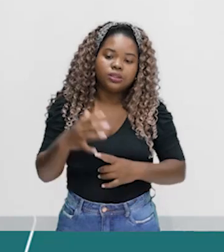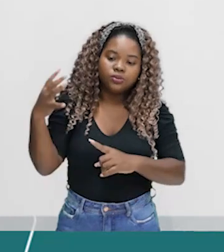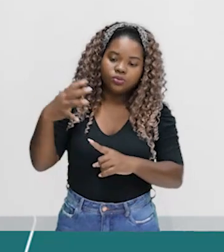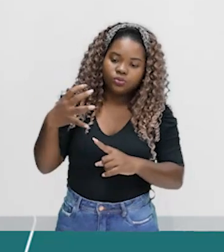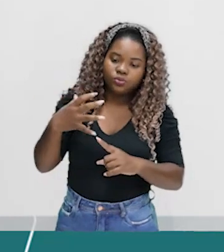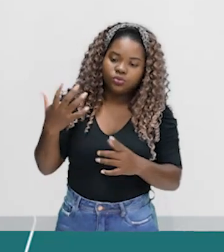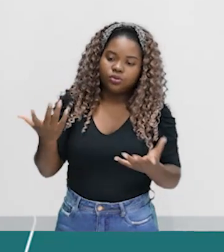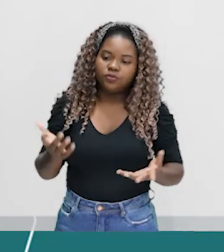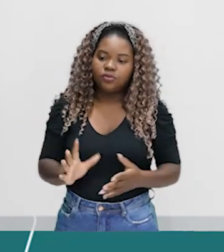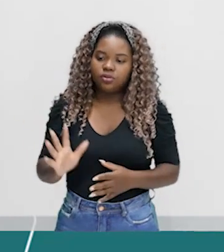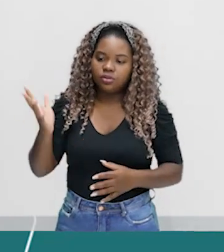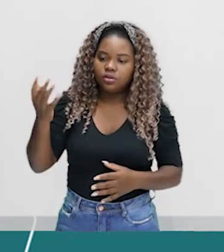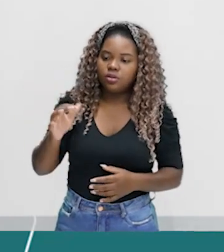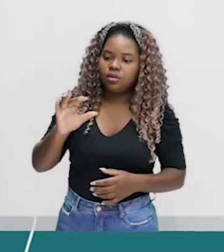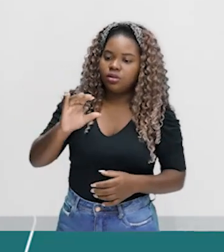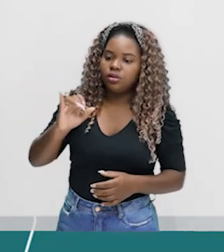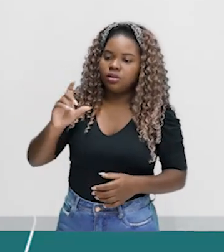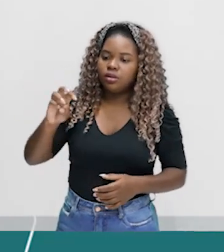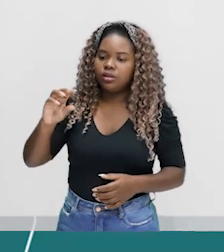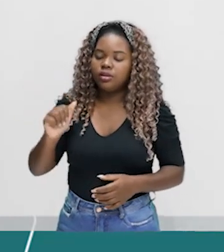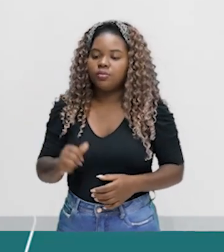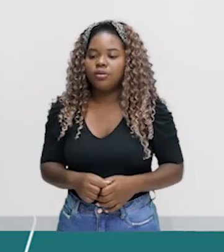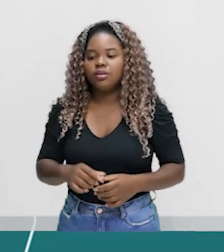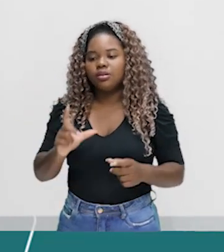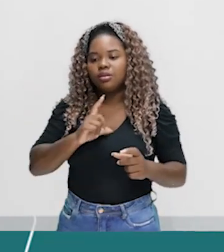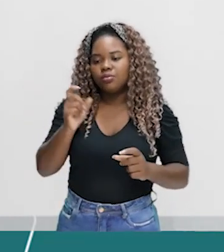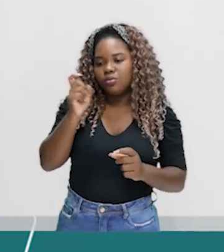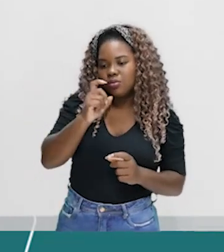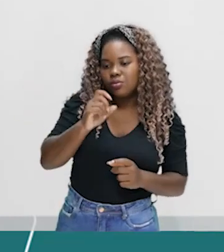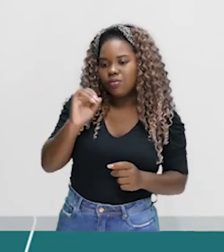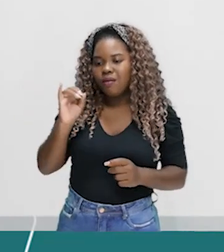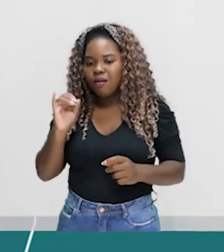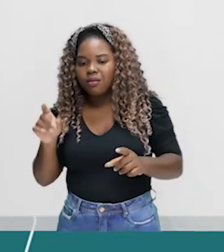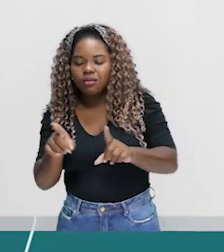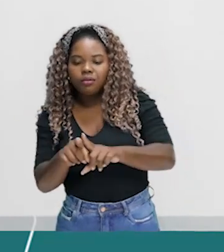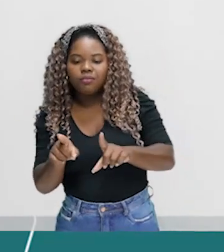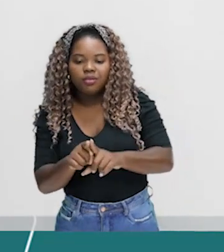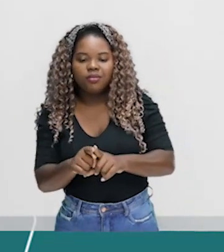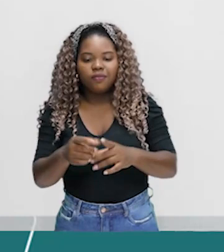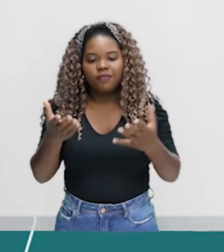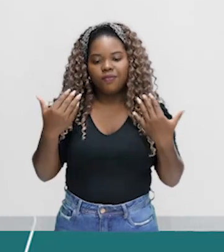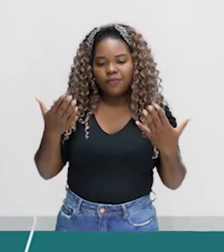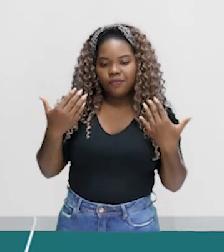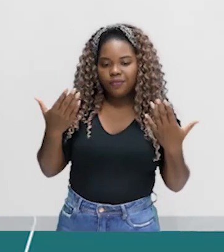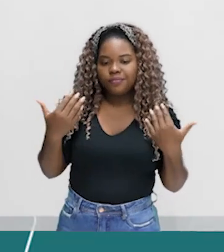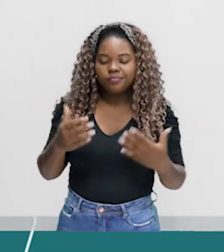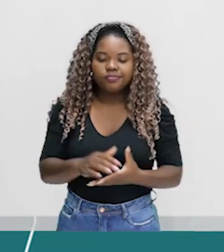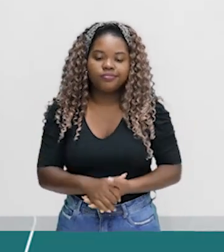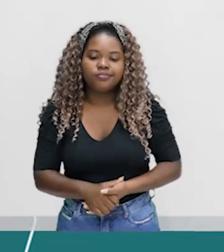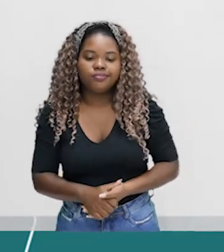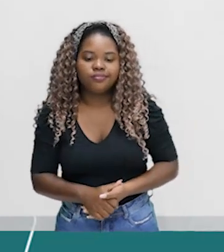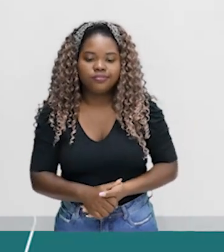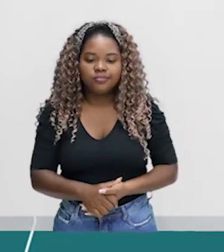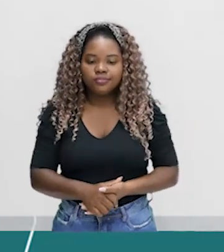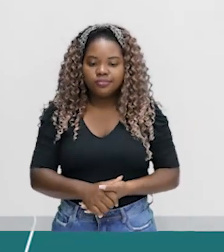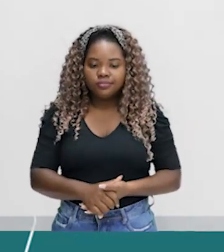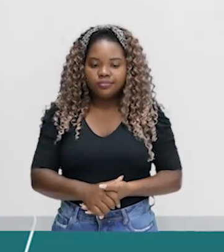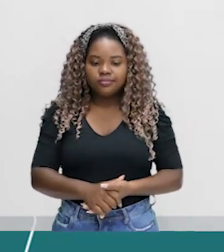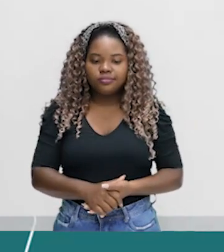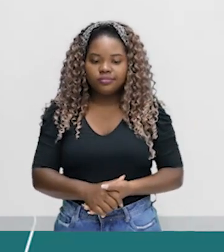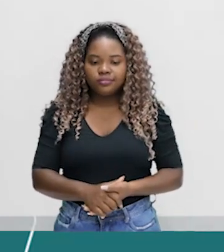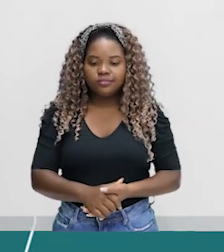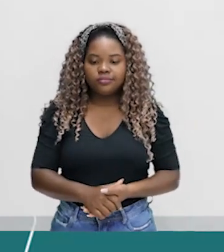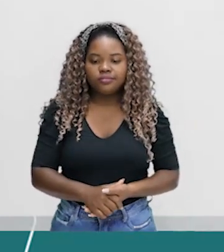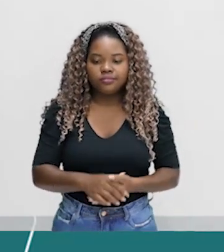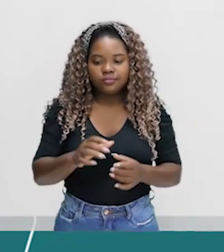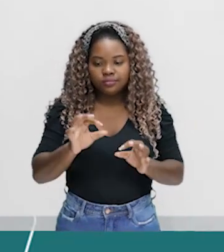tá? Aí nós temos o solstício de inverno, solstício de verão, ok? Então a lua serve para isso. Além de